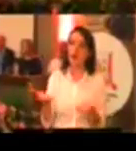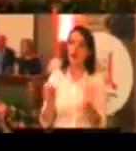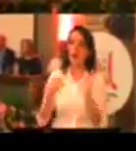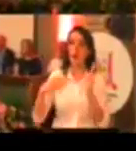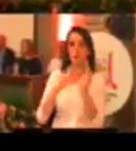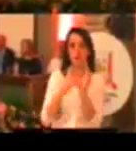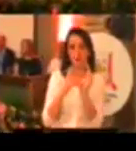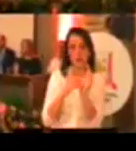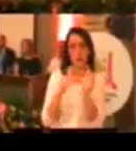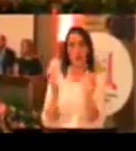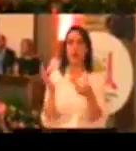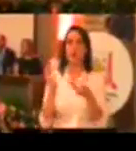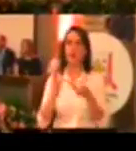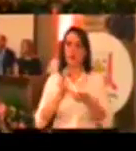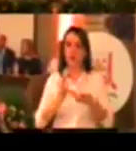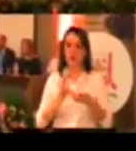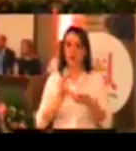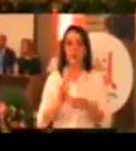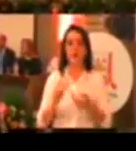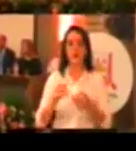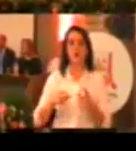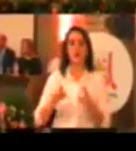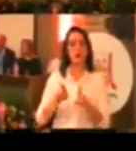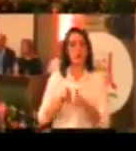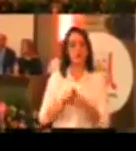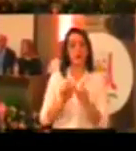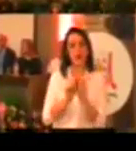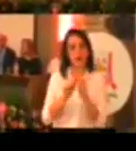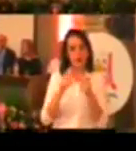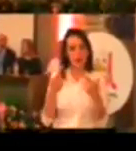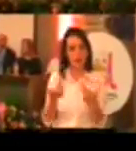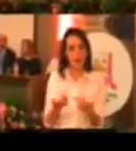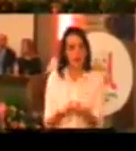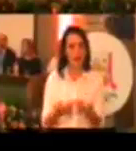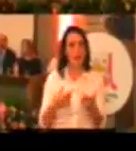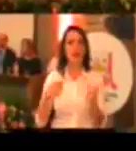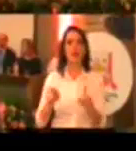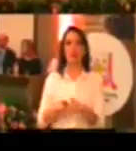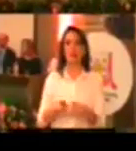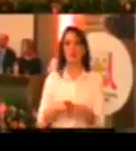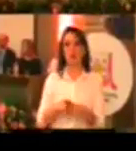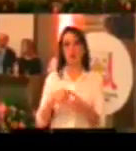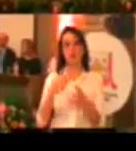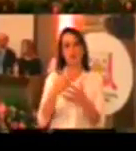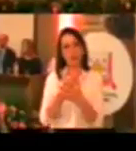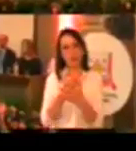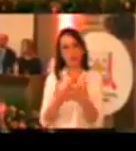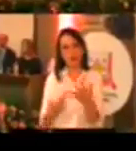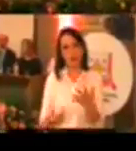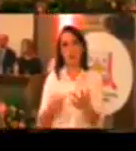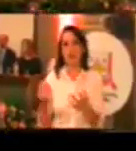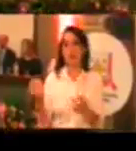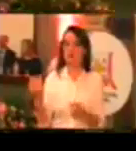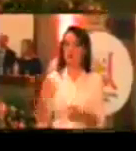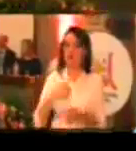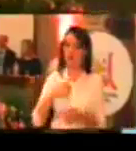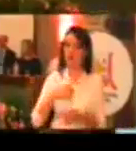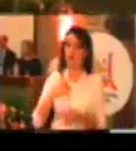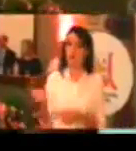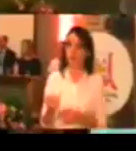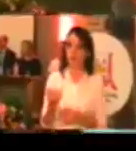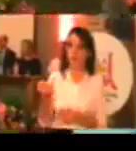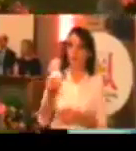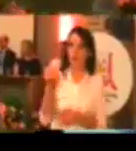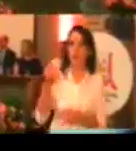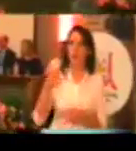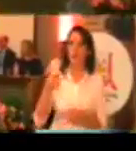da Câmara dos Deputados, das Assembleias Legislativas, dos Tribunais de Contas e de outras câmaras que já sentiram a